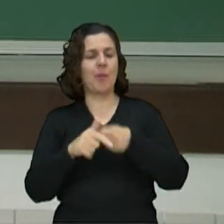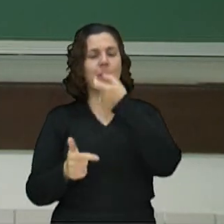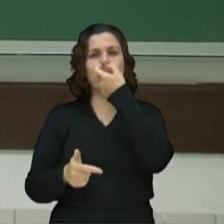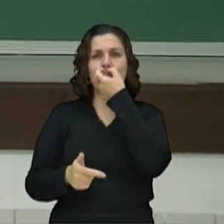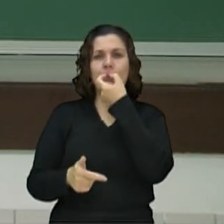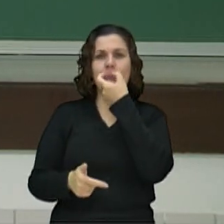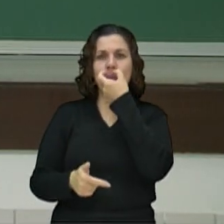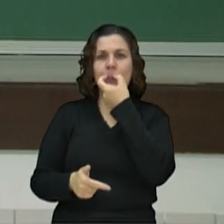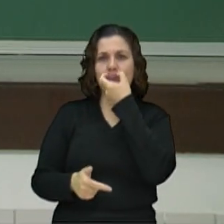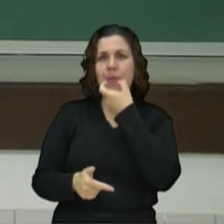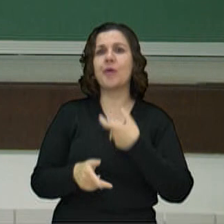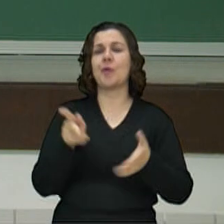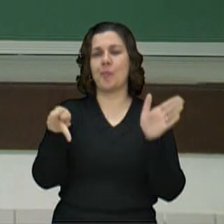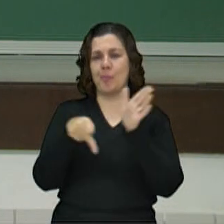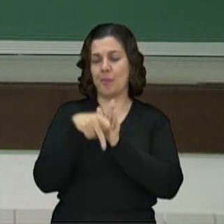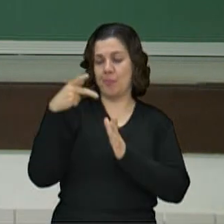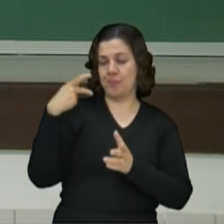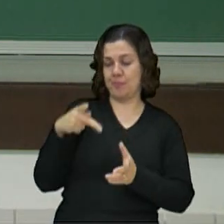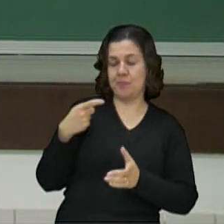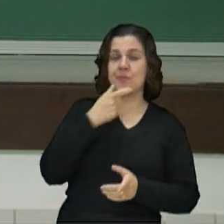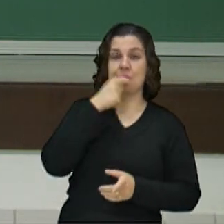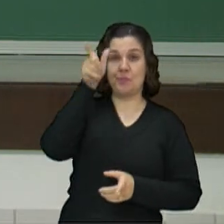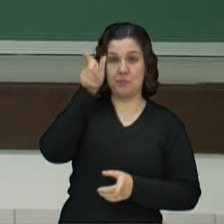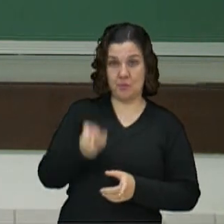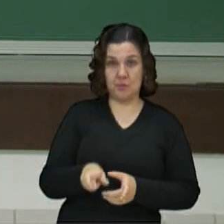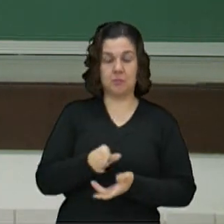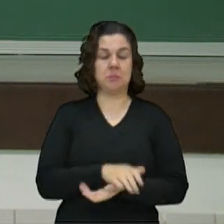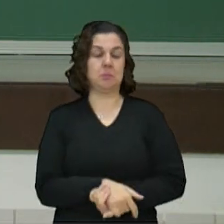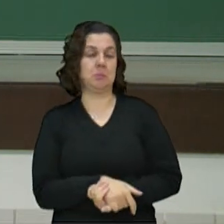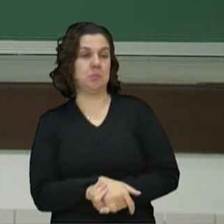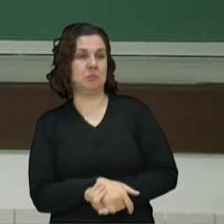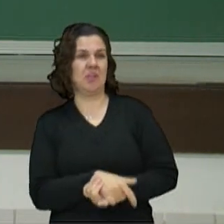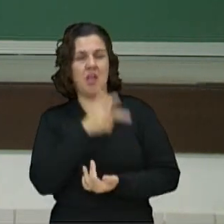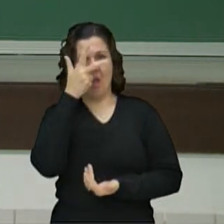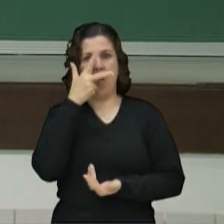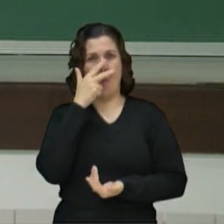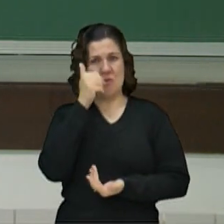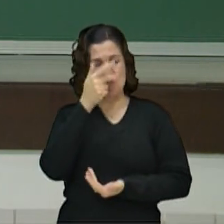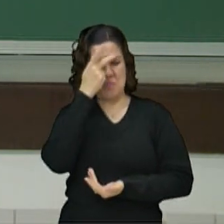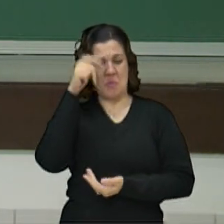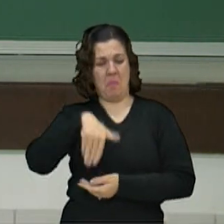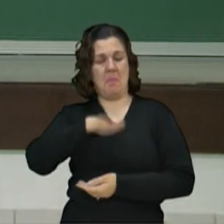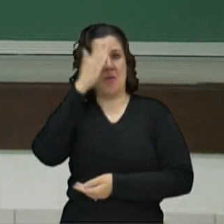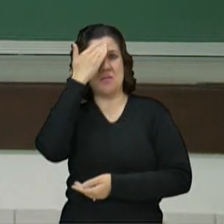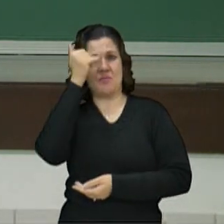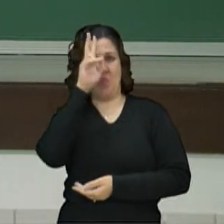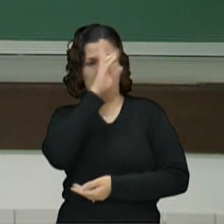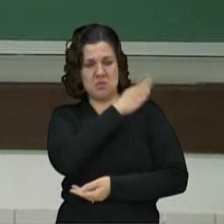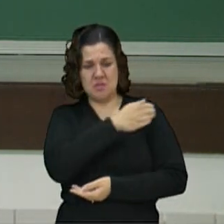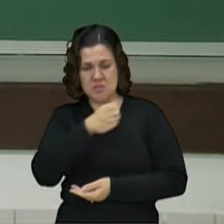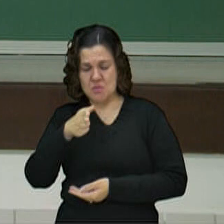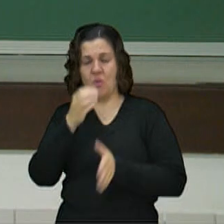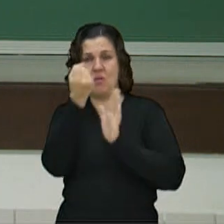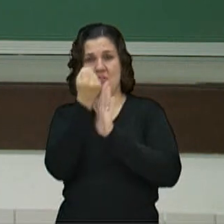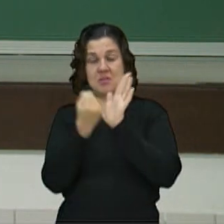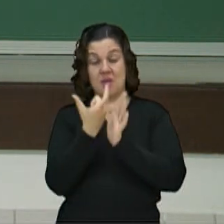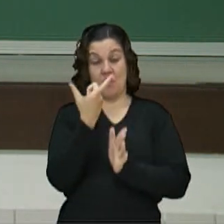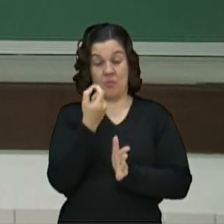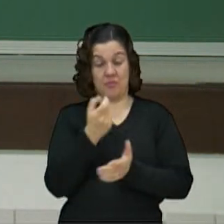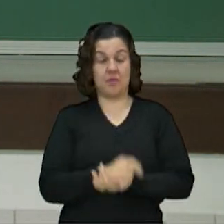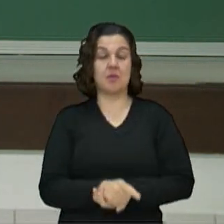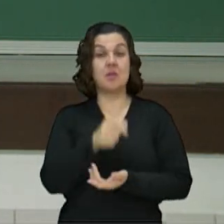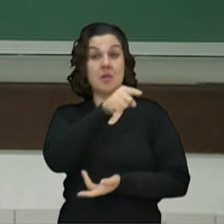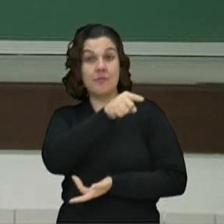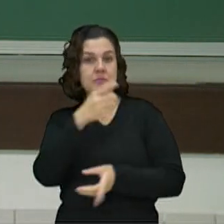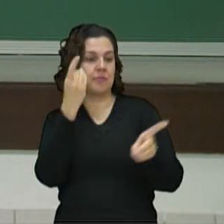bigodinho dele, característica, essa marca. Talvez um dos personagens mais famosos da história do século XX. Então aí